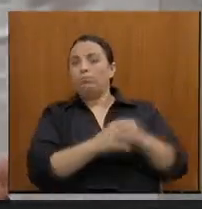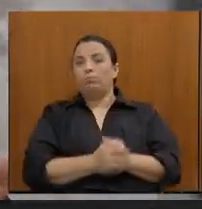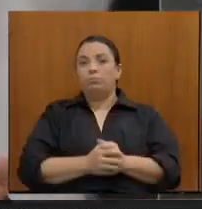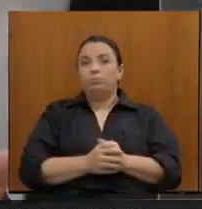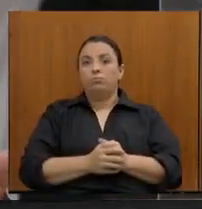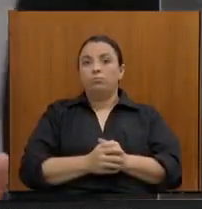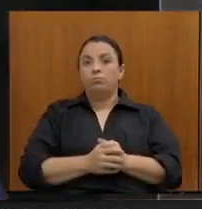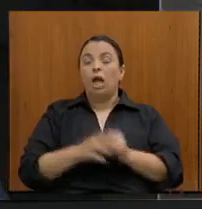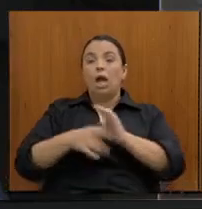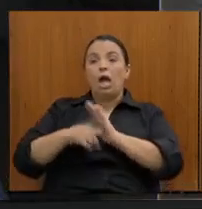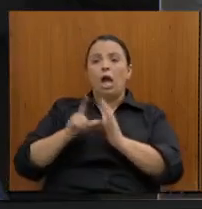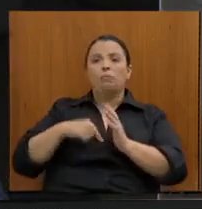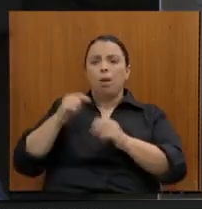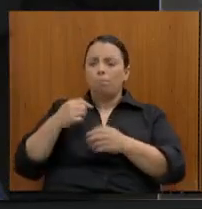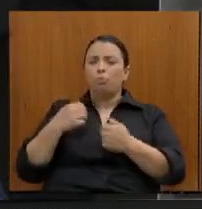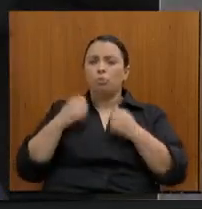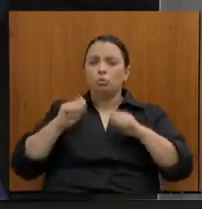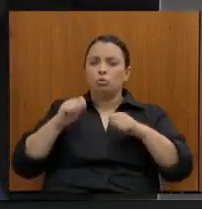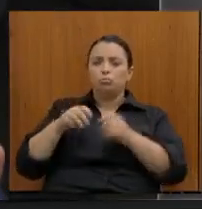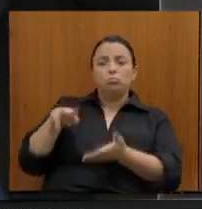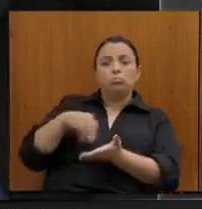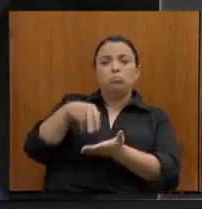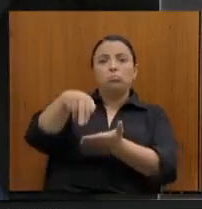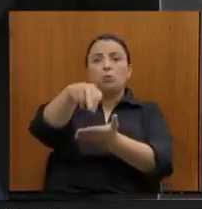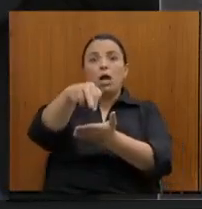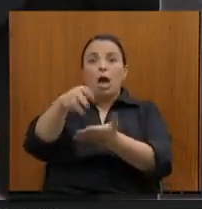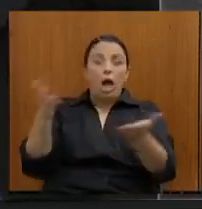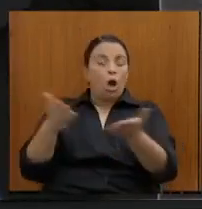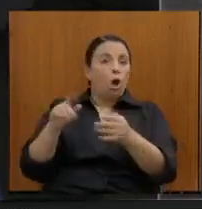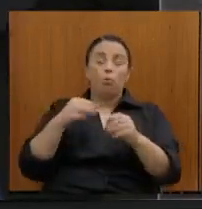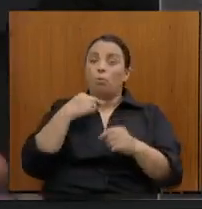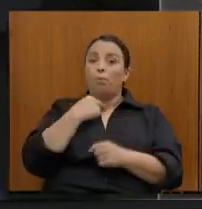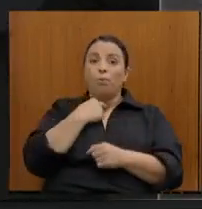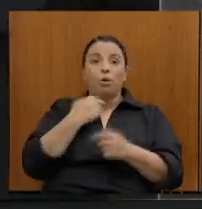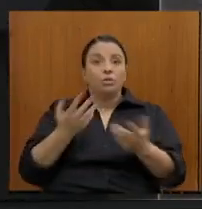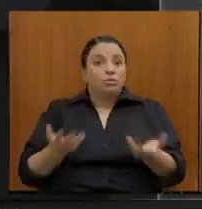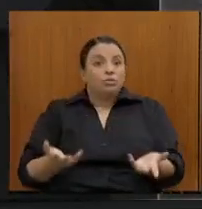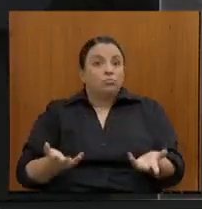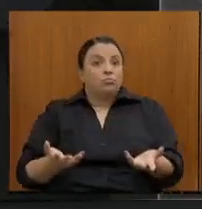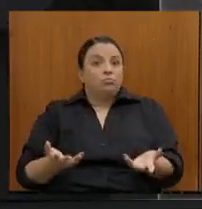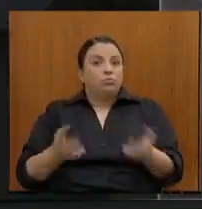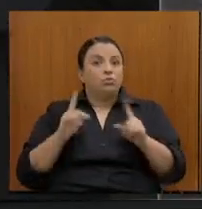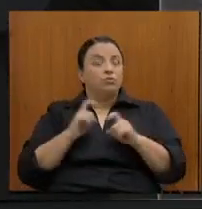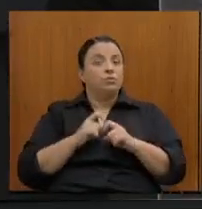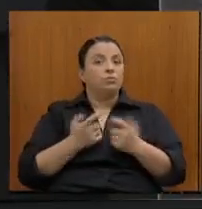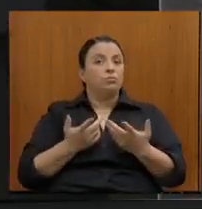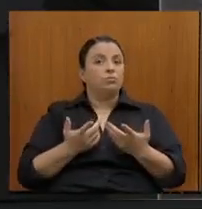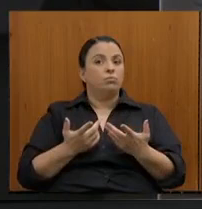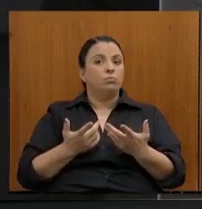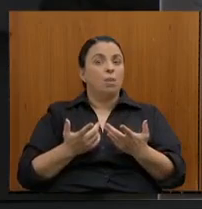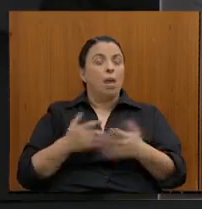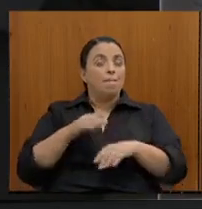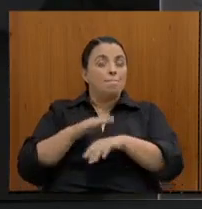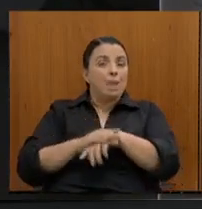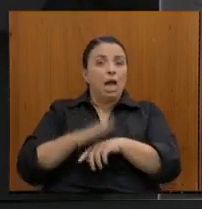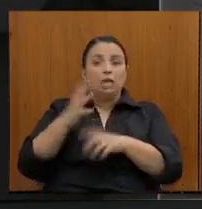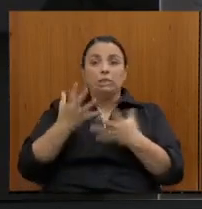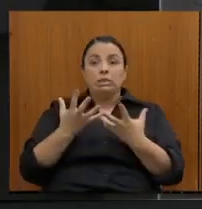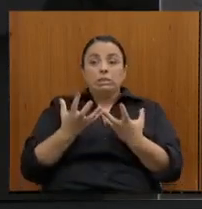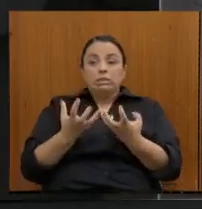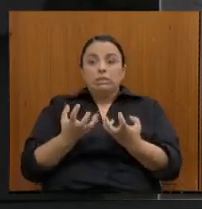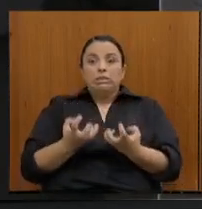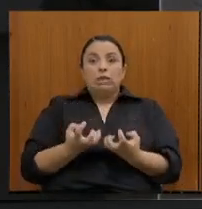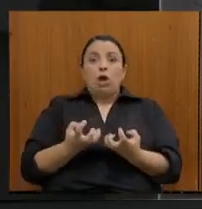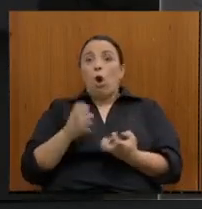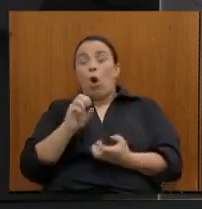existe isso mais nós temos cada vez mais secas cada vez mais enchentes em locais